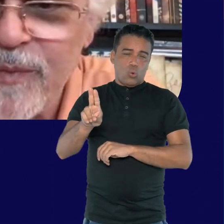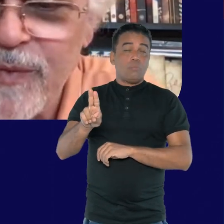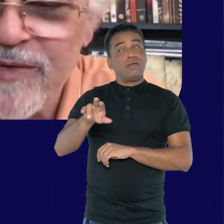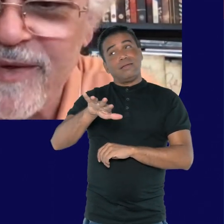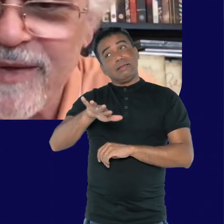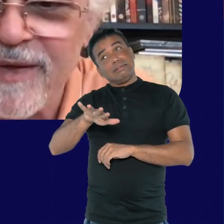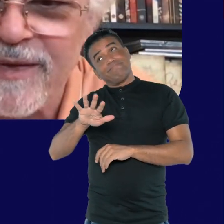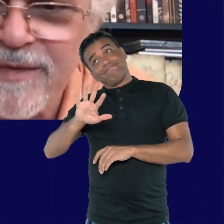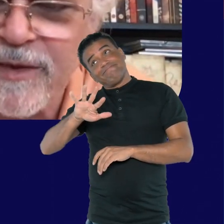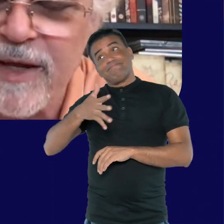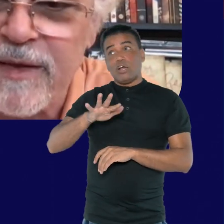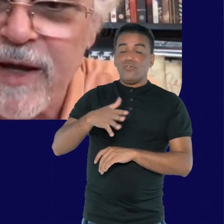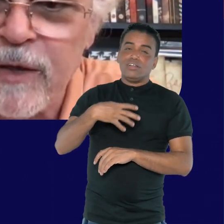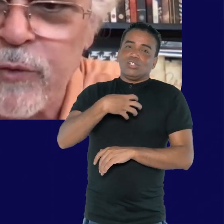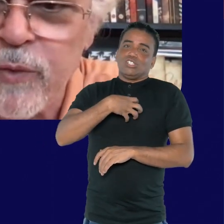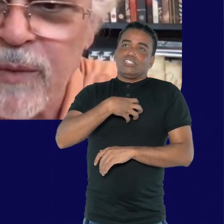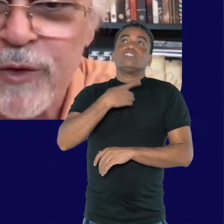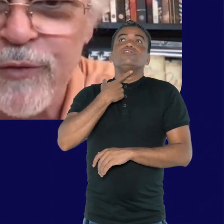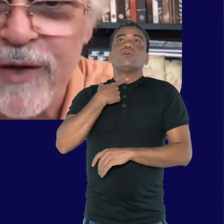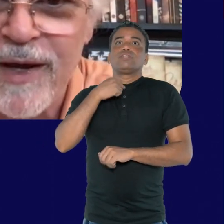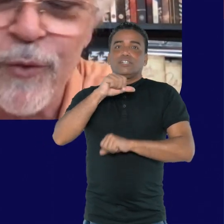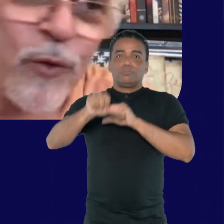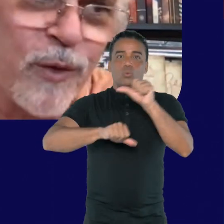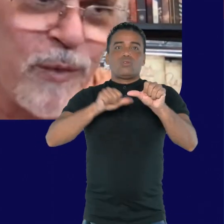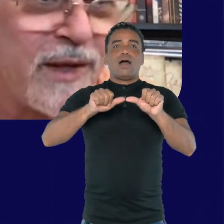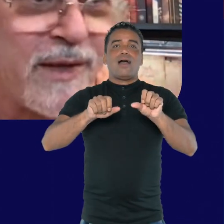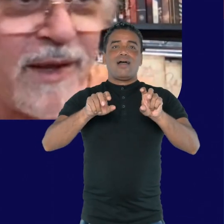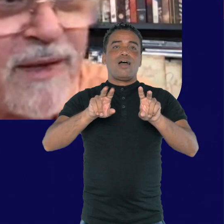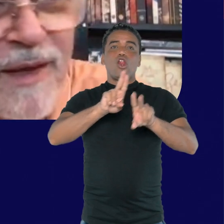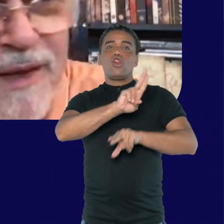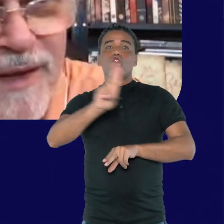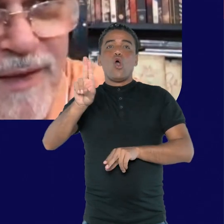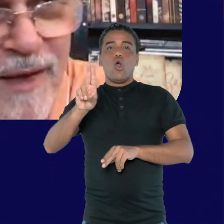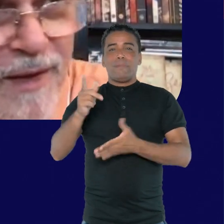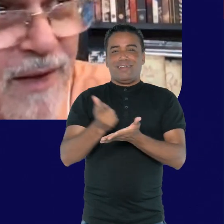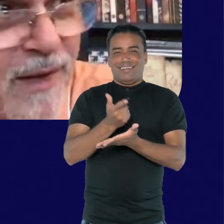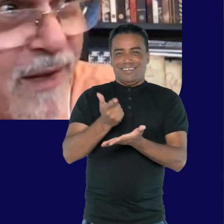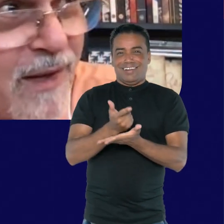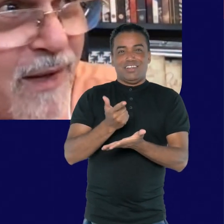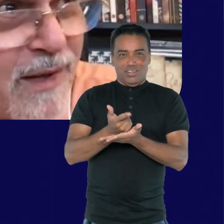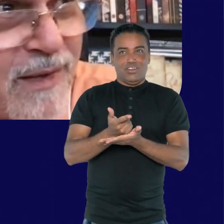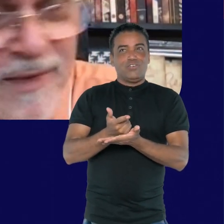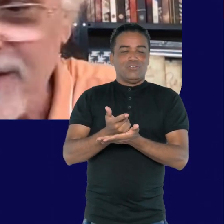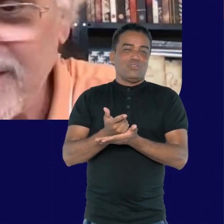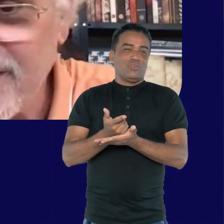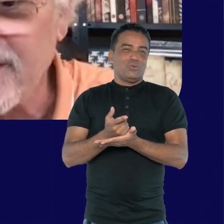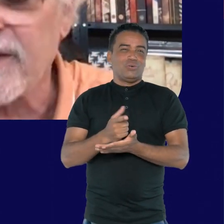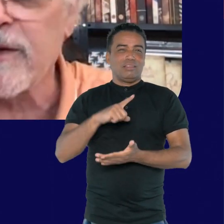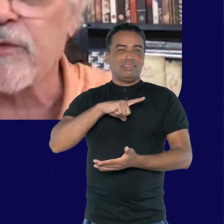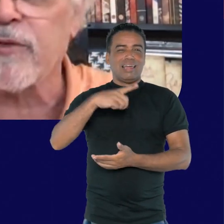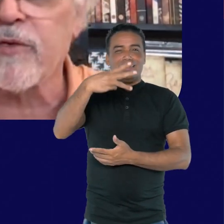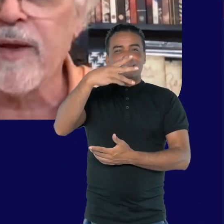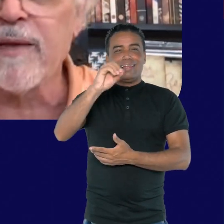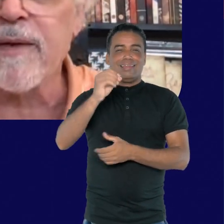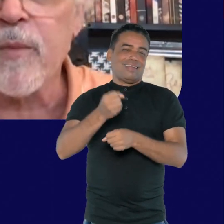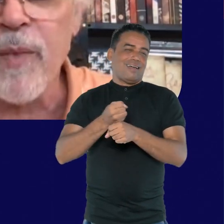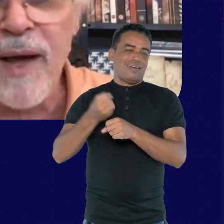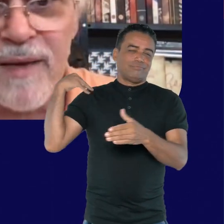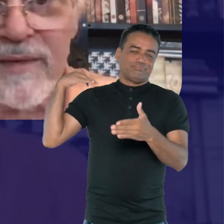talvez eu me sinta tentado a modificar um nome que tem 30